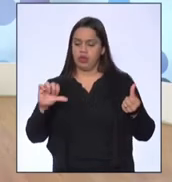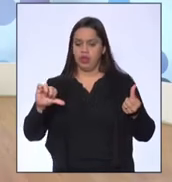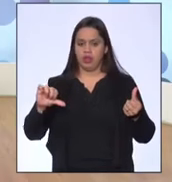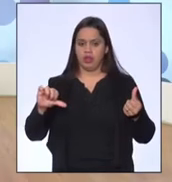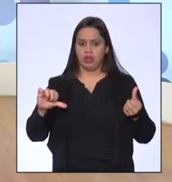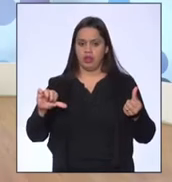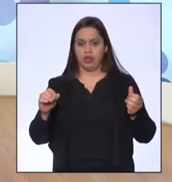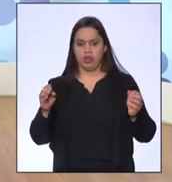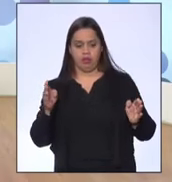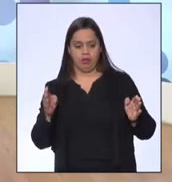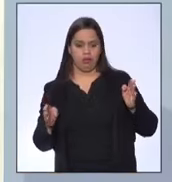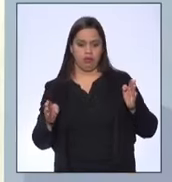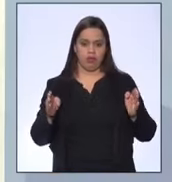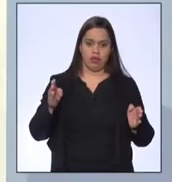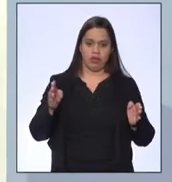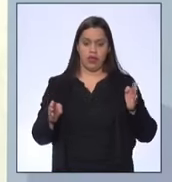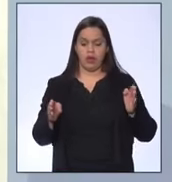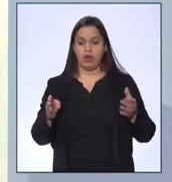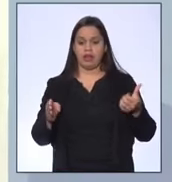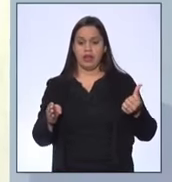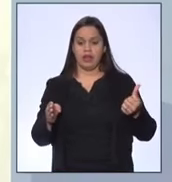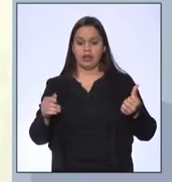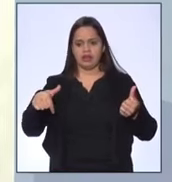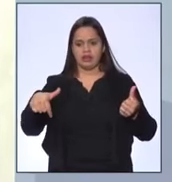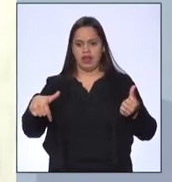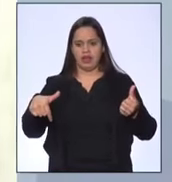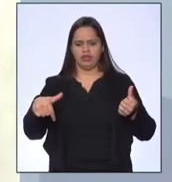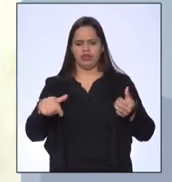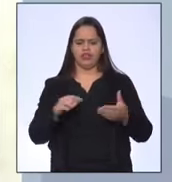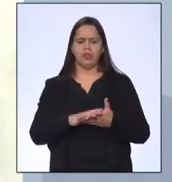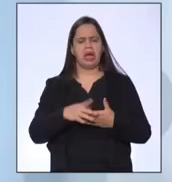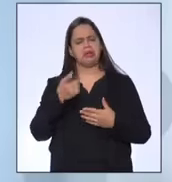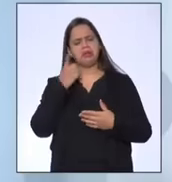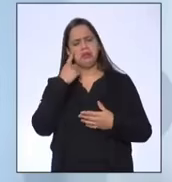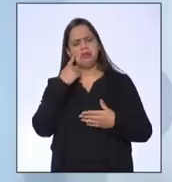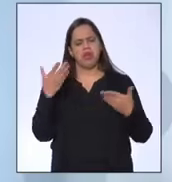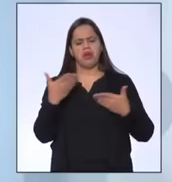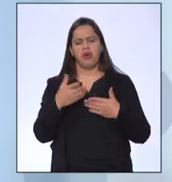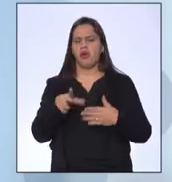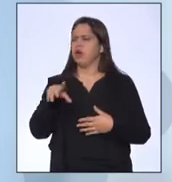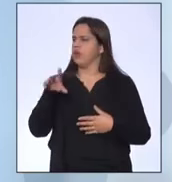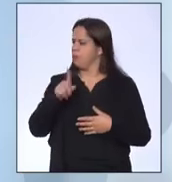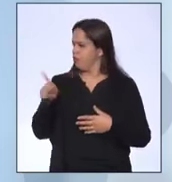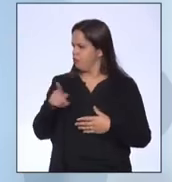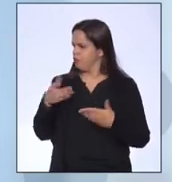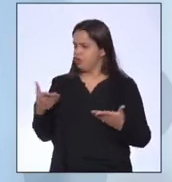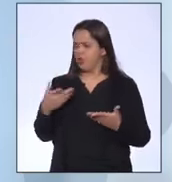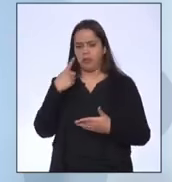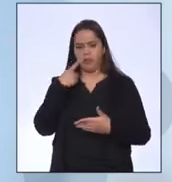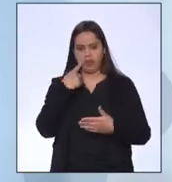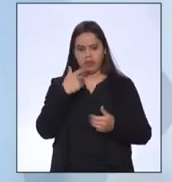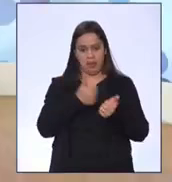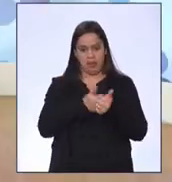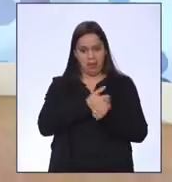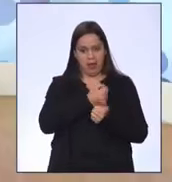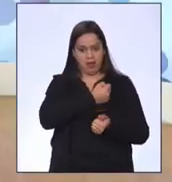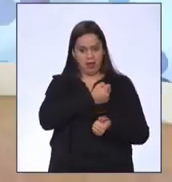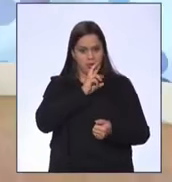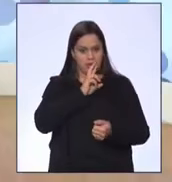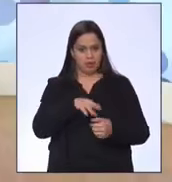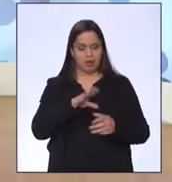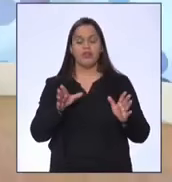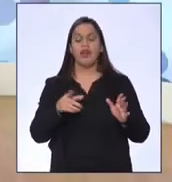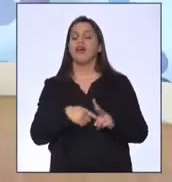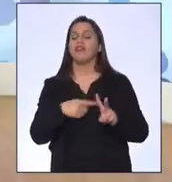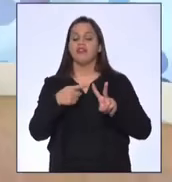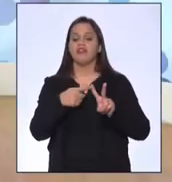número que está entre 6 e 7. Mas vamos tentar aqui. Isaac, vamos ver se você chega perto dos números? Vamos lá. Fala aí,